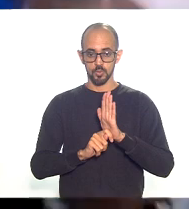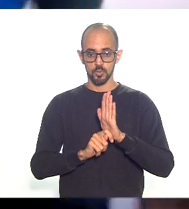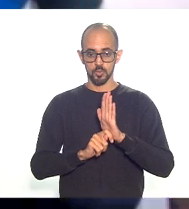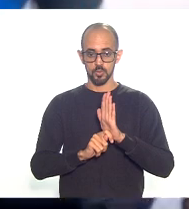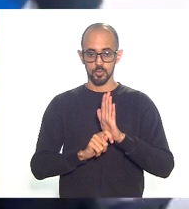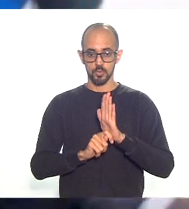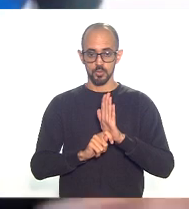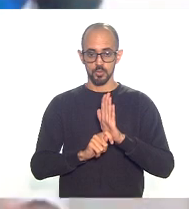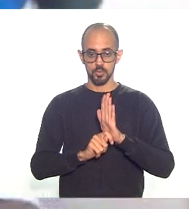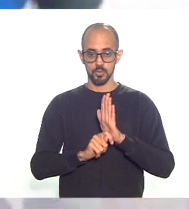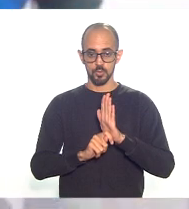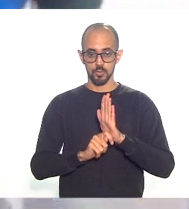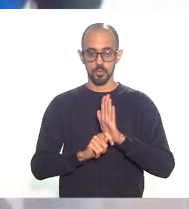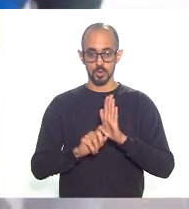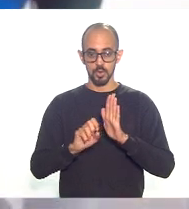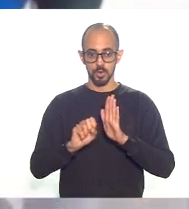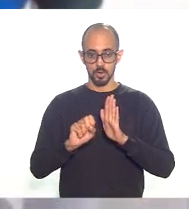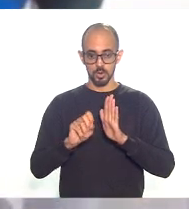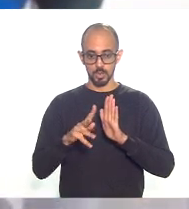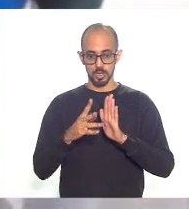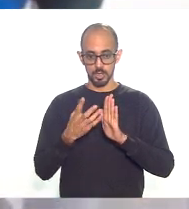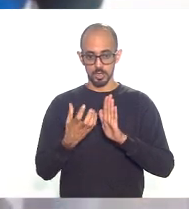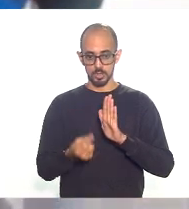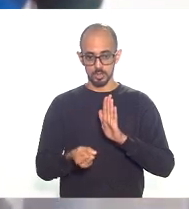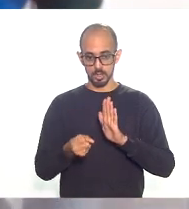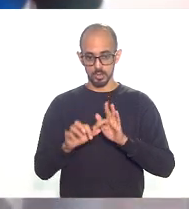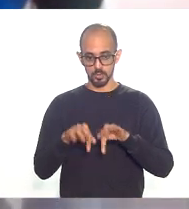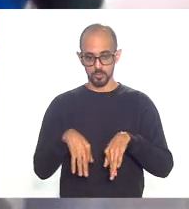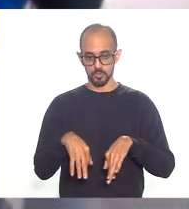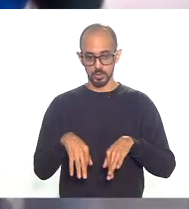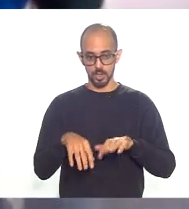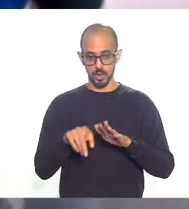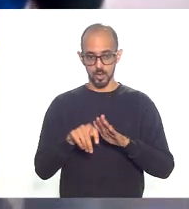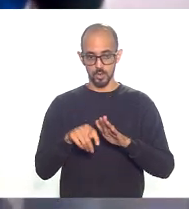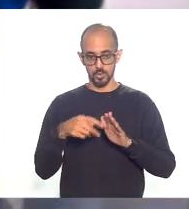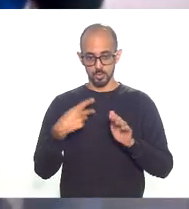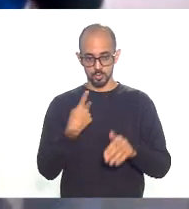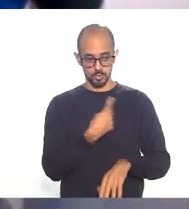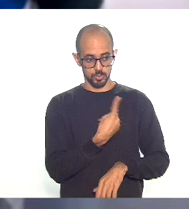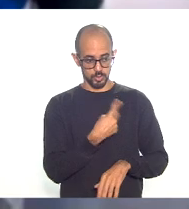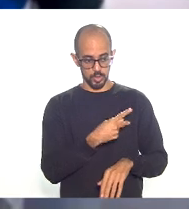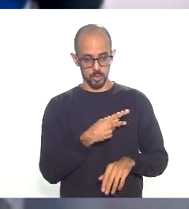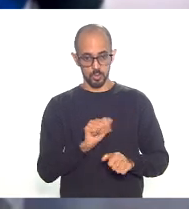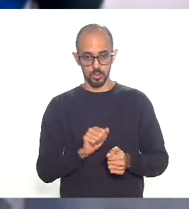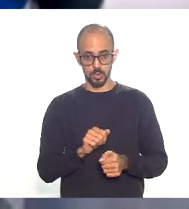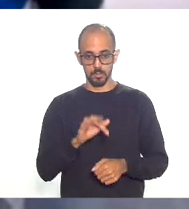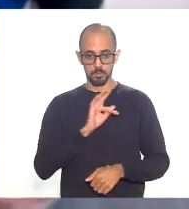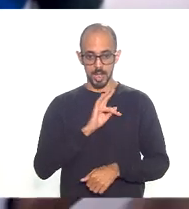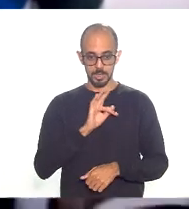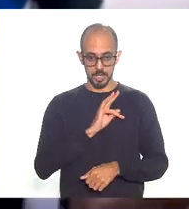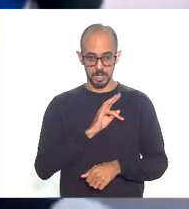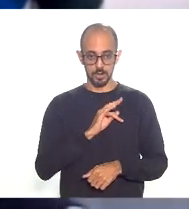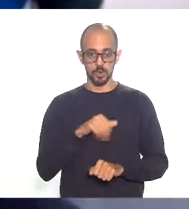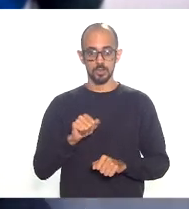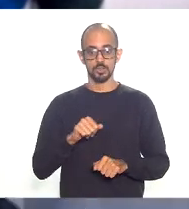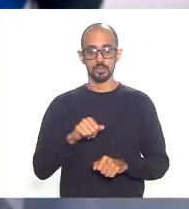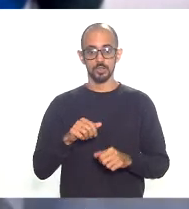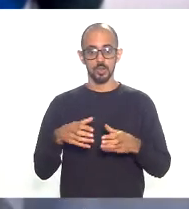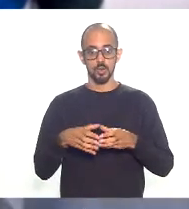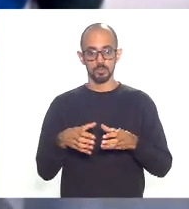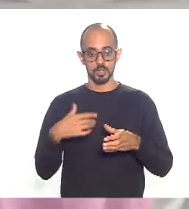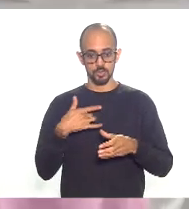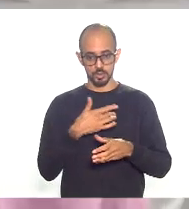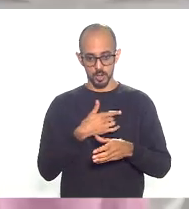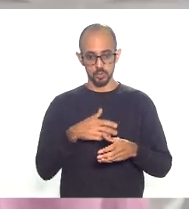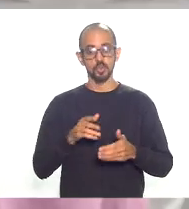Deferido a forma final de Vossa Excelência. Para emitir parecer, deputada Marta Rocha, pela Comissão de Saúde.